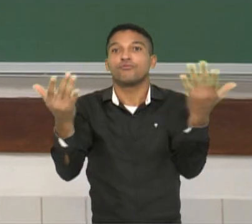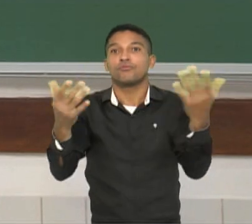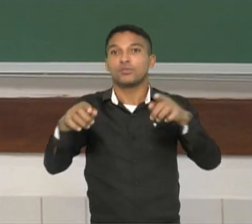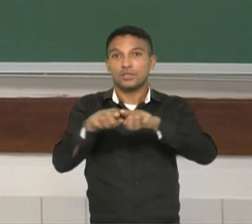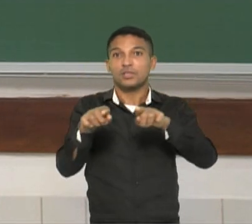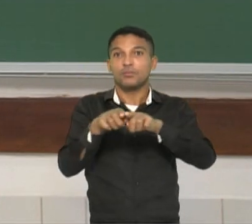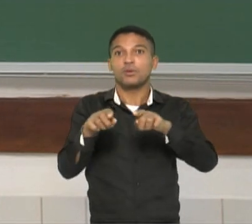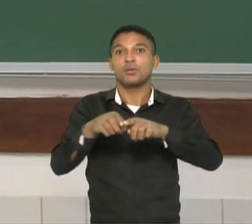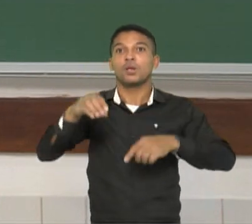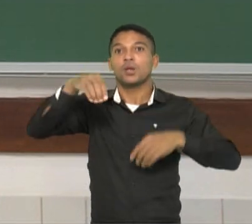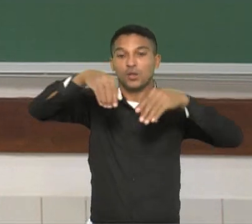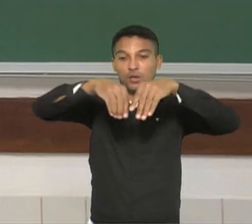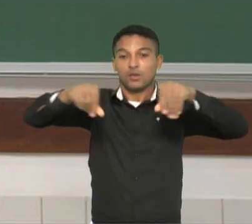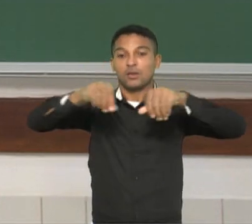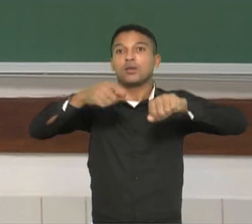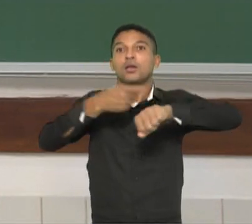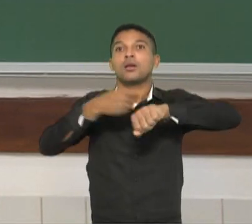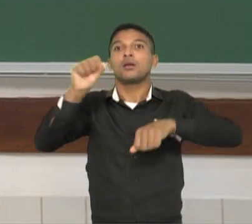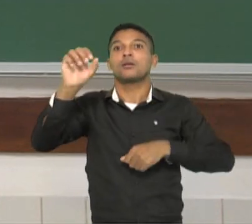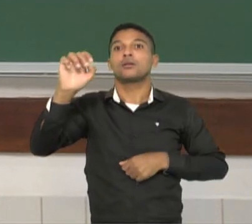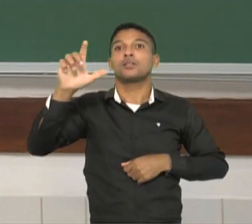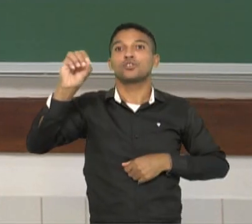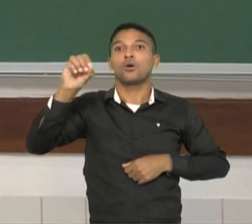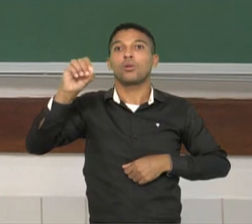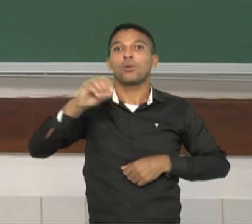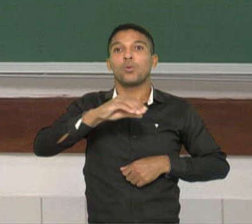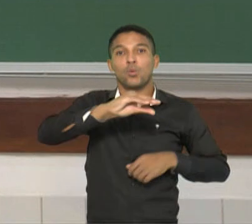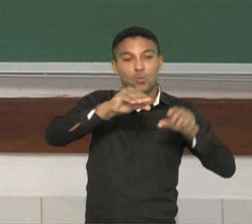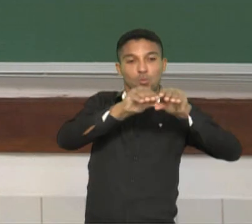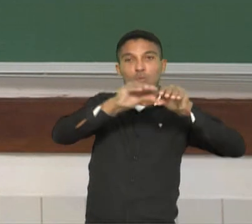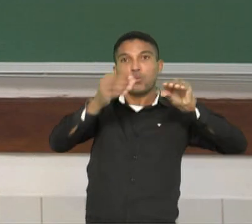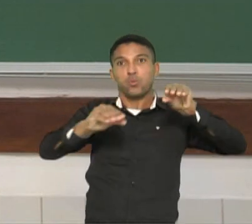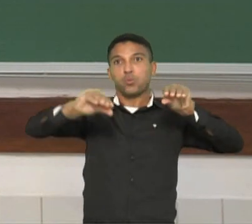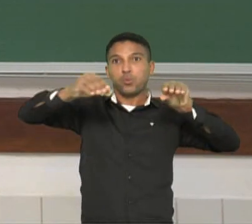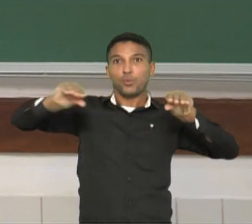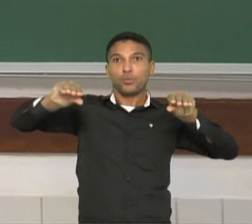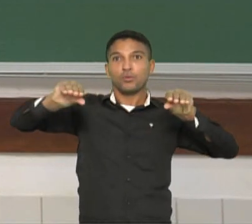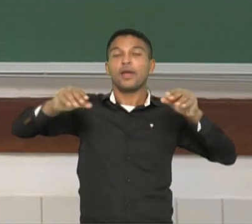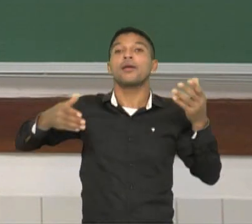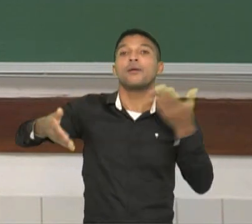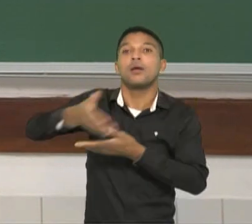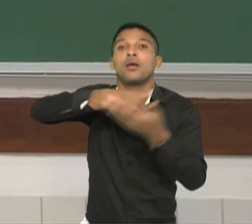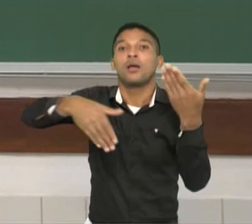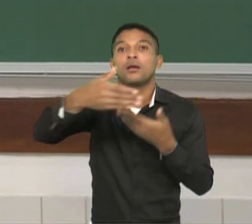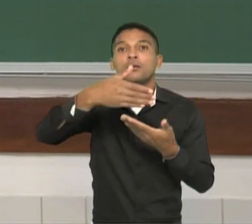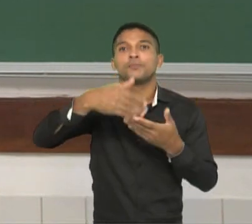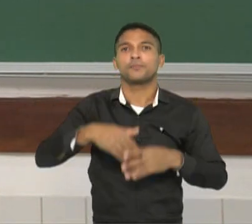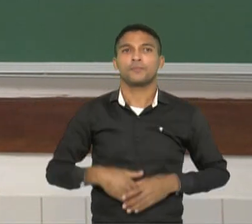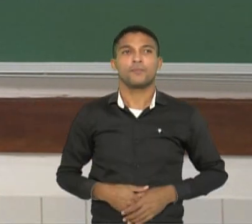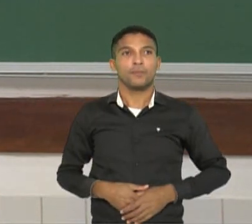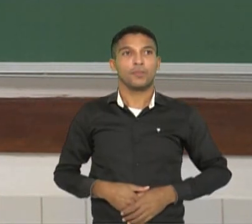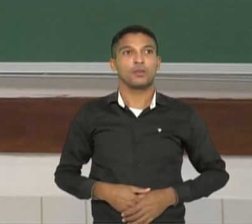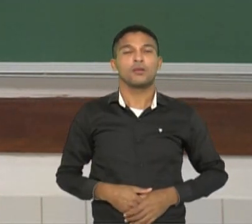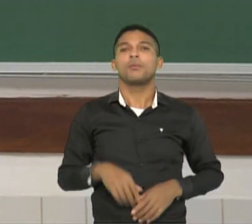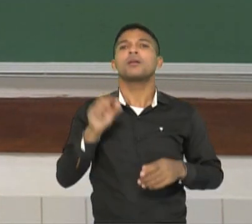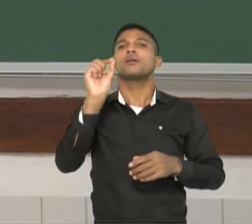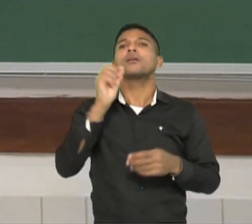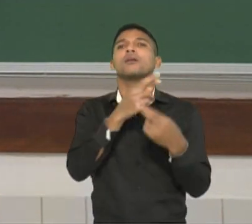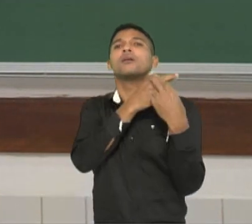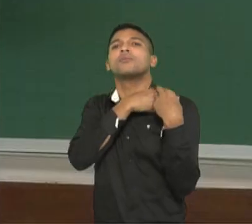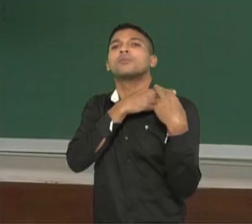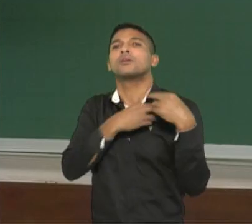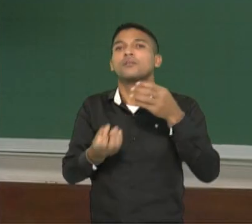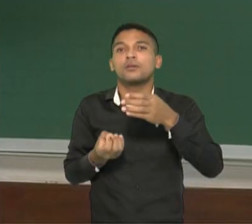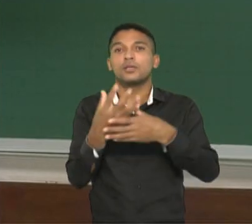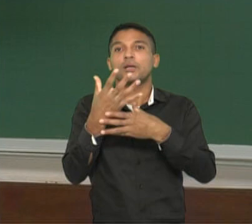comum que vão definir um domínio morfoclimático. E no nosso país, como nós já vimos, quem foi o responsável por